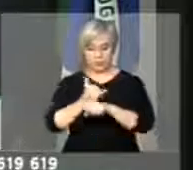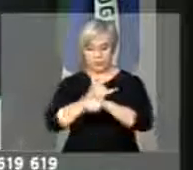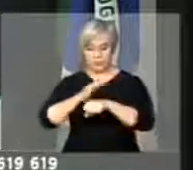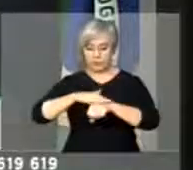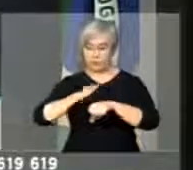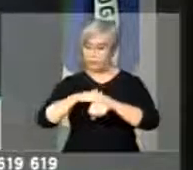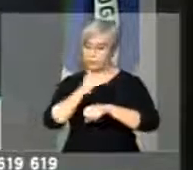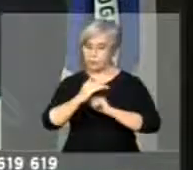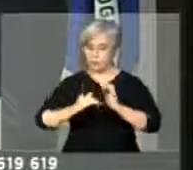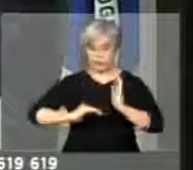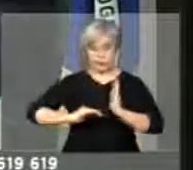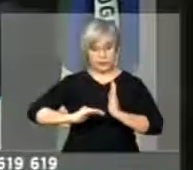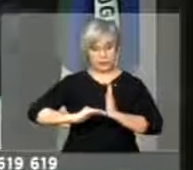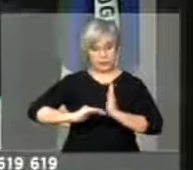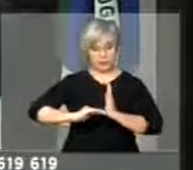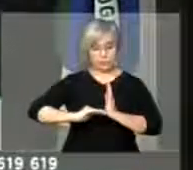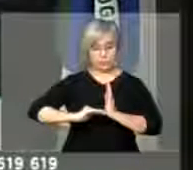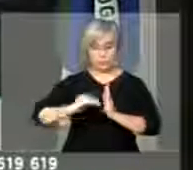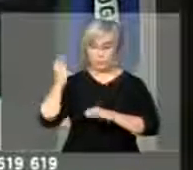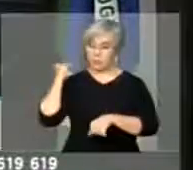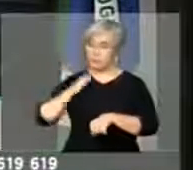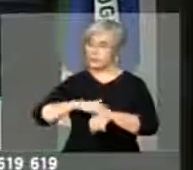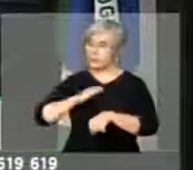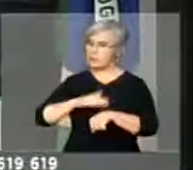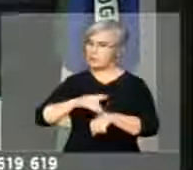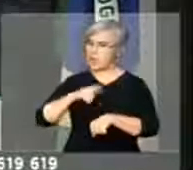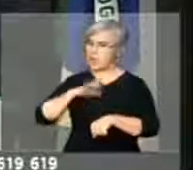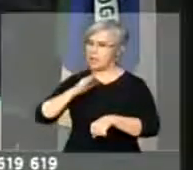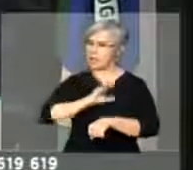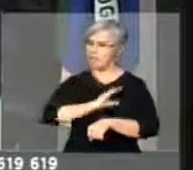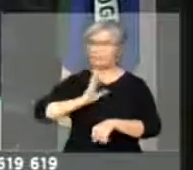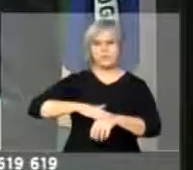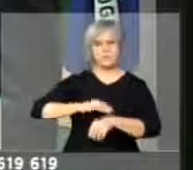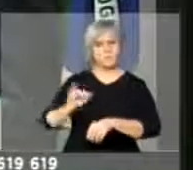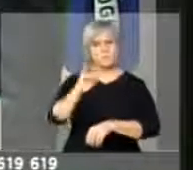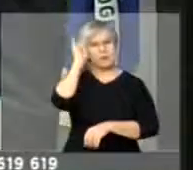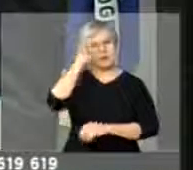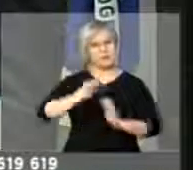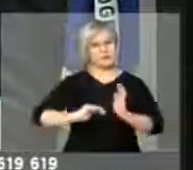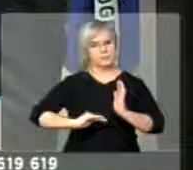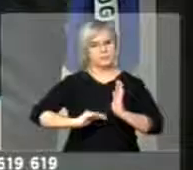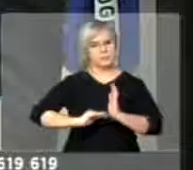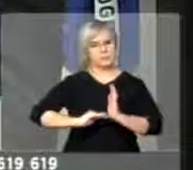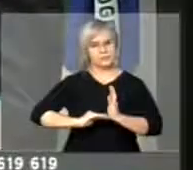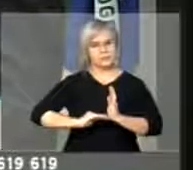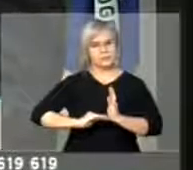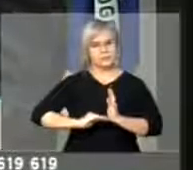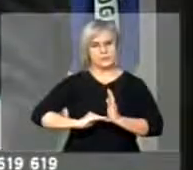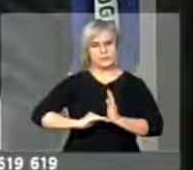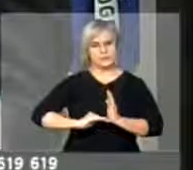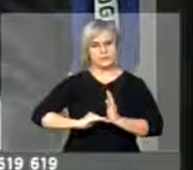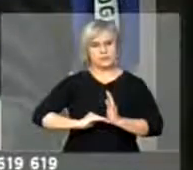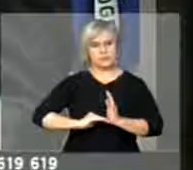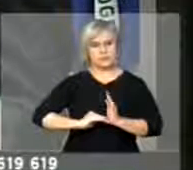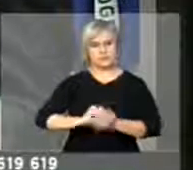Senado, àquela época mais importante da casa, por ali ser